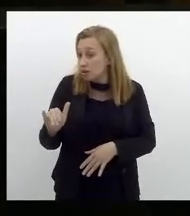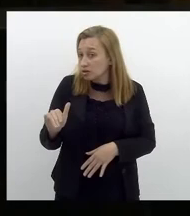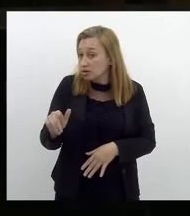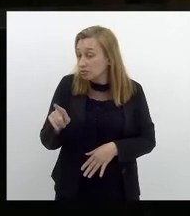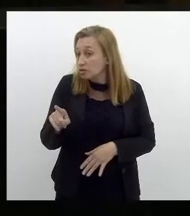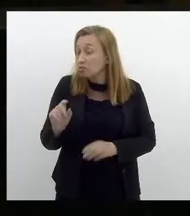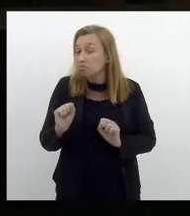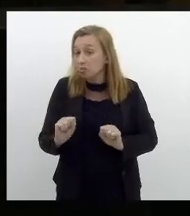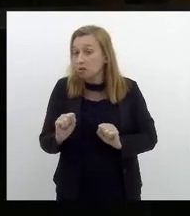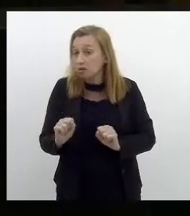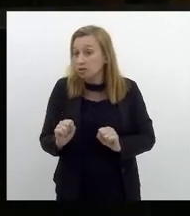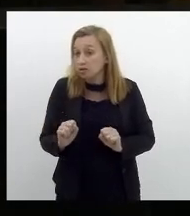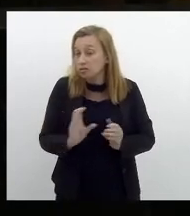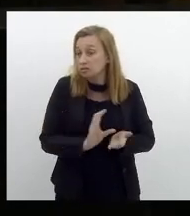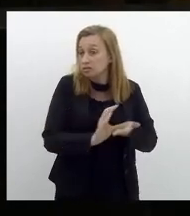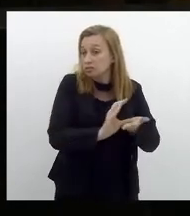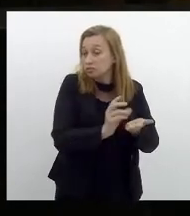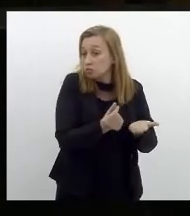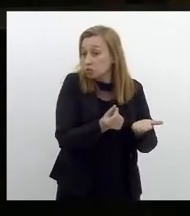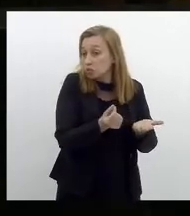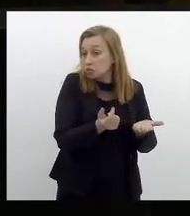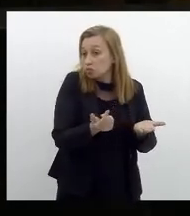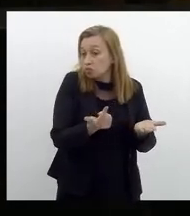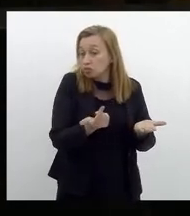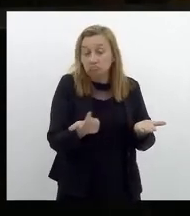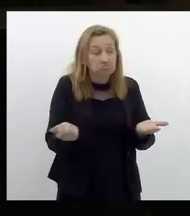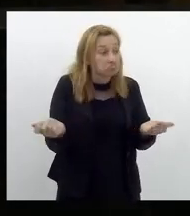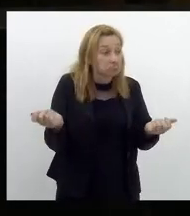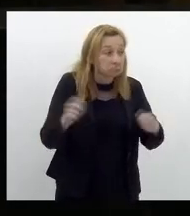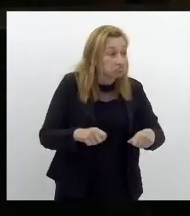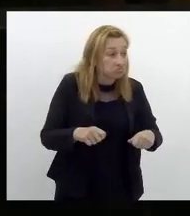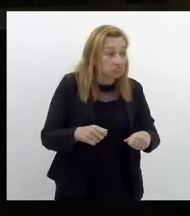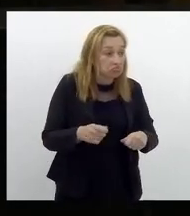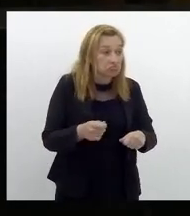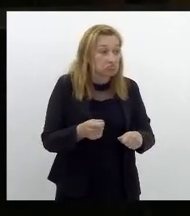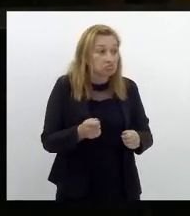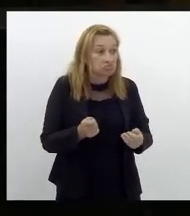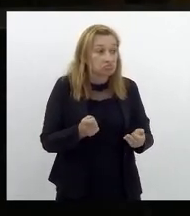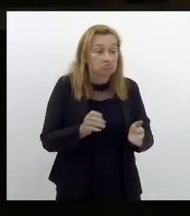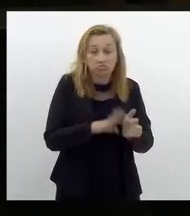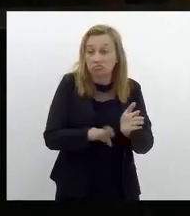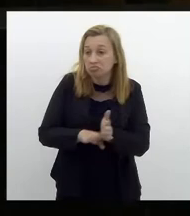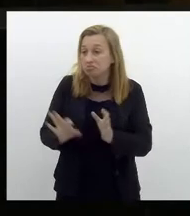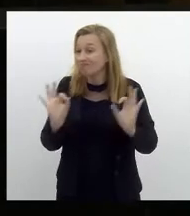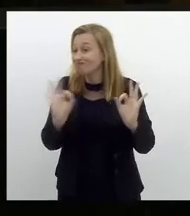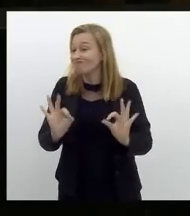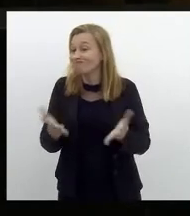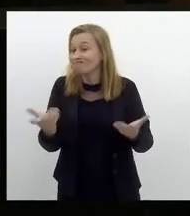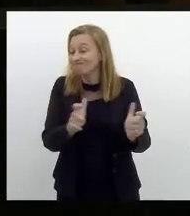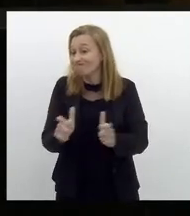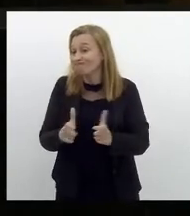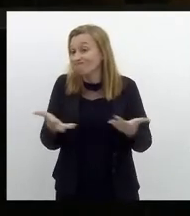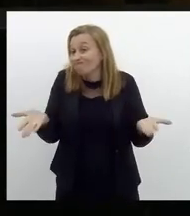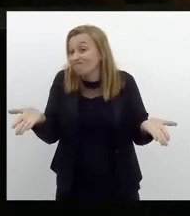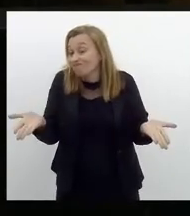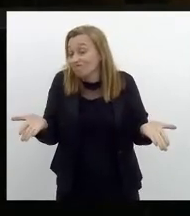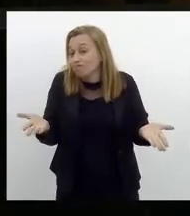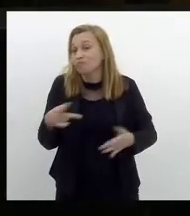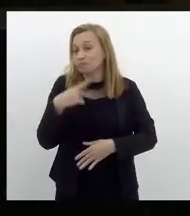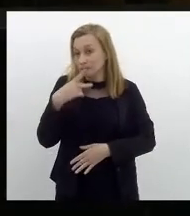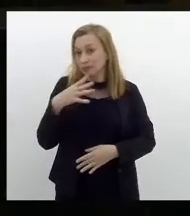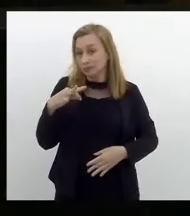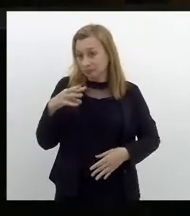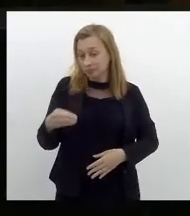você pode ter recurso e não poder ter dinheiro e não ter capacidade de gastá-lo em lugar nenhum. Bom, dito